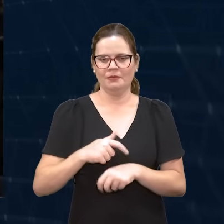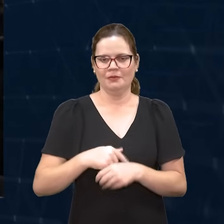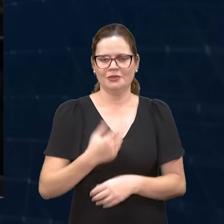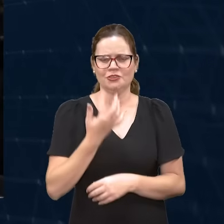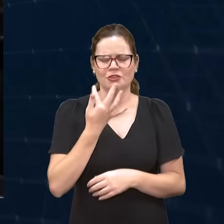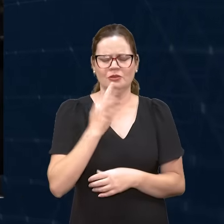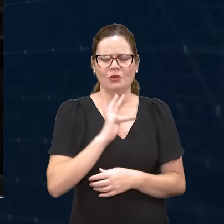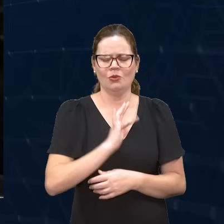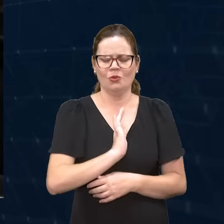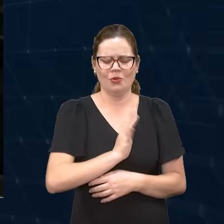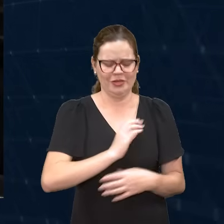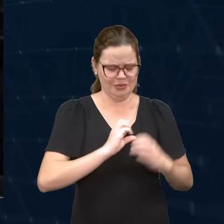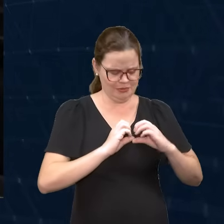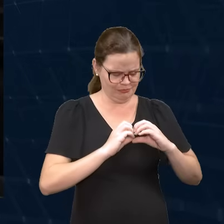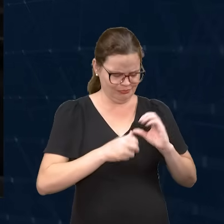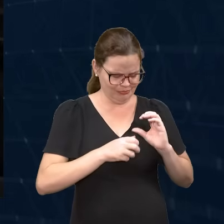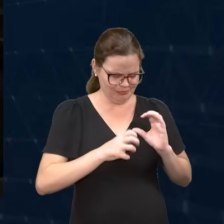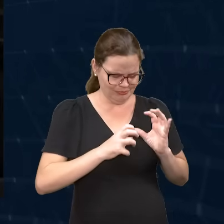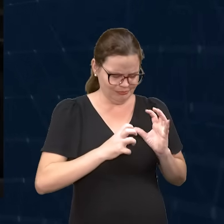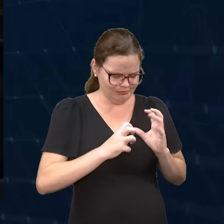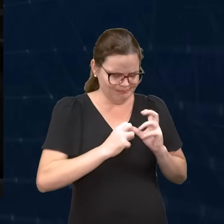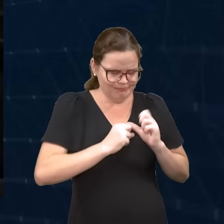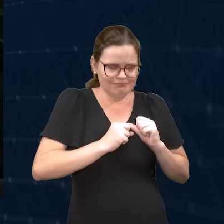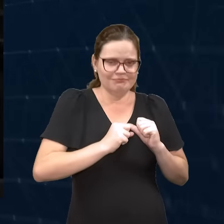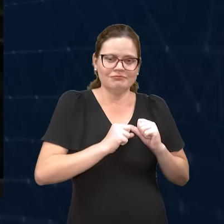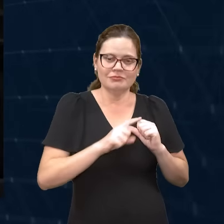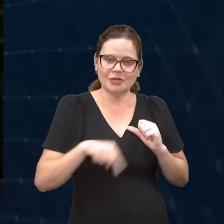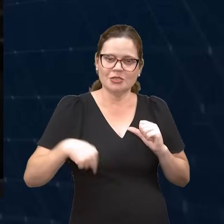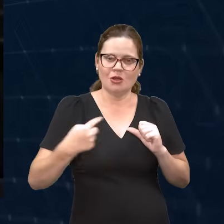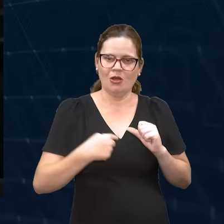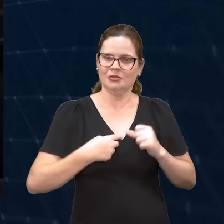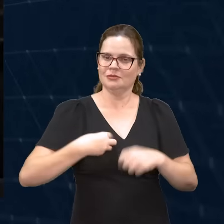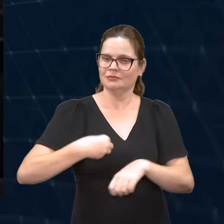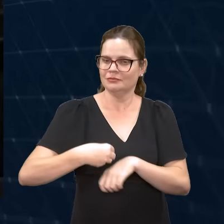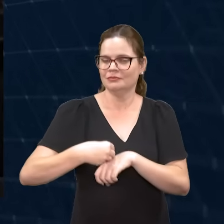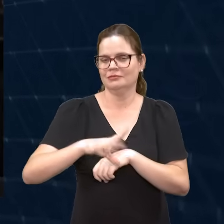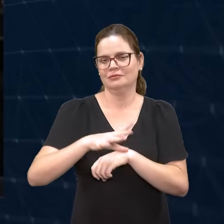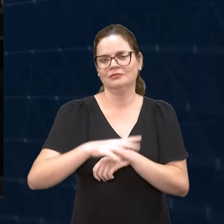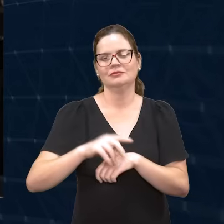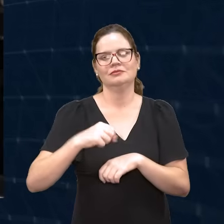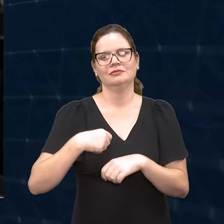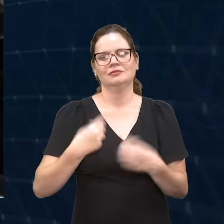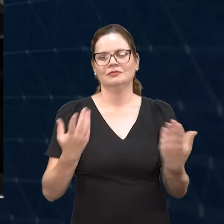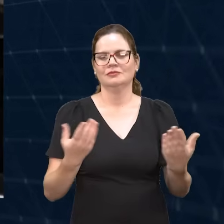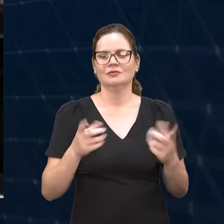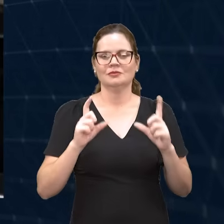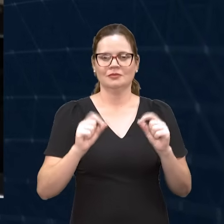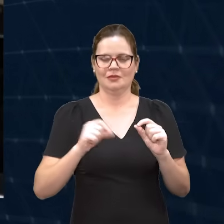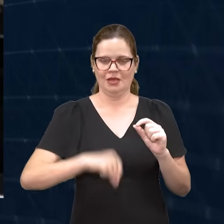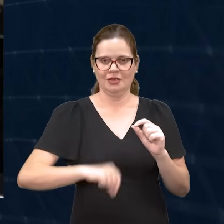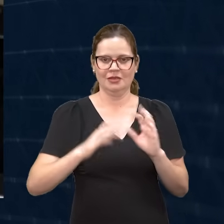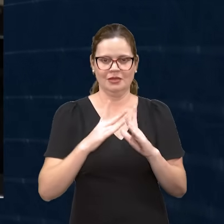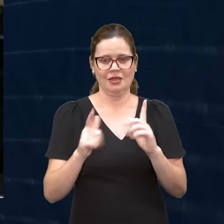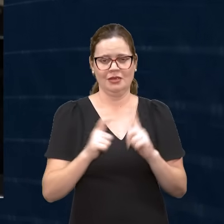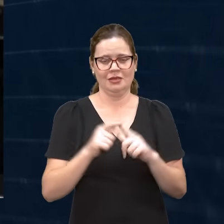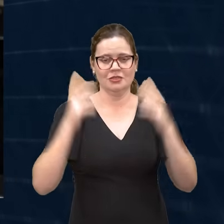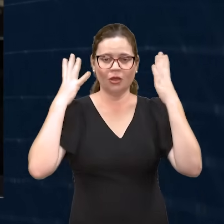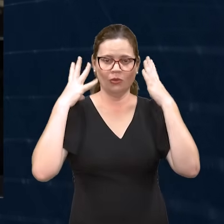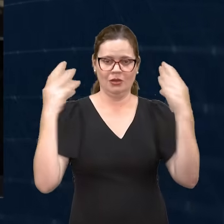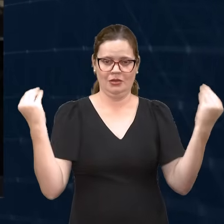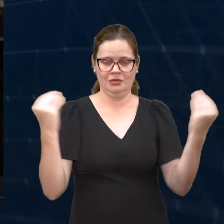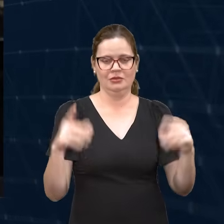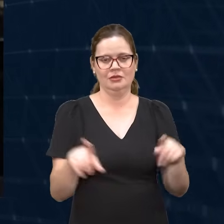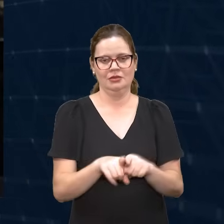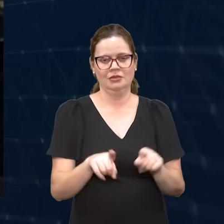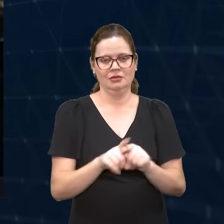profunda dor para todas as igrejas, gostaríamos de deixar uma palavra singela da igreja na Holanda,